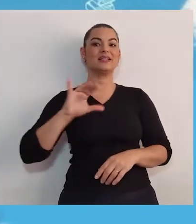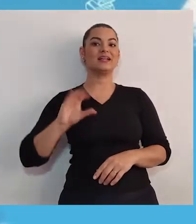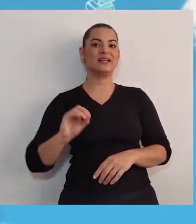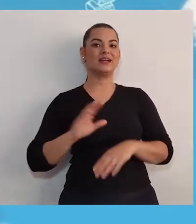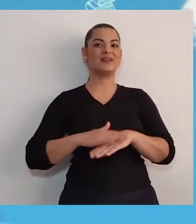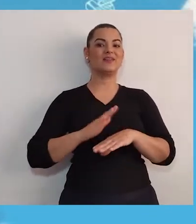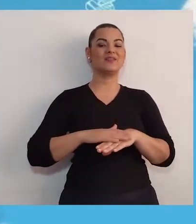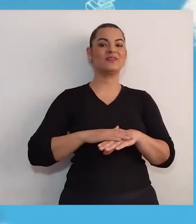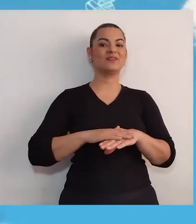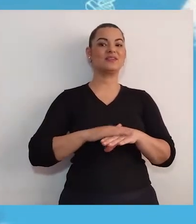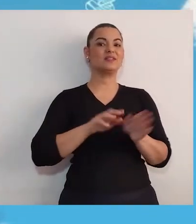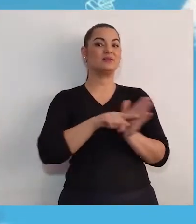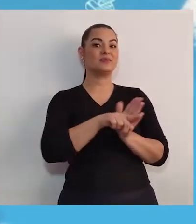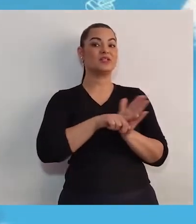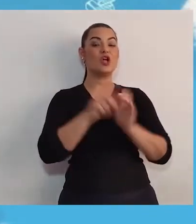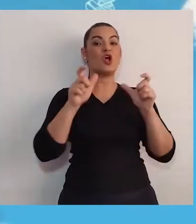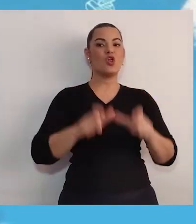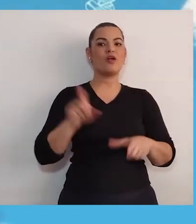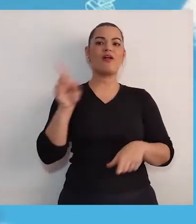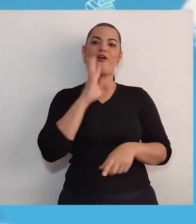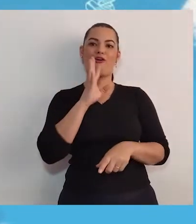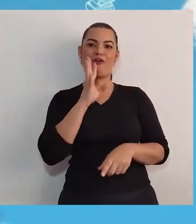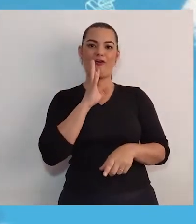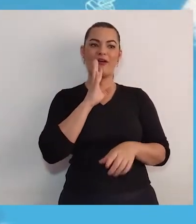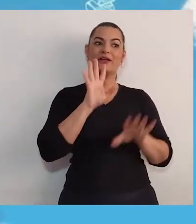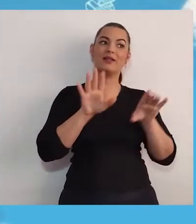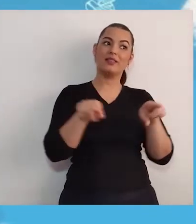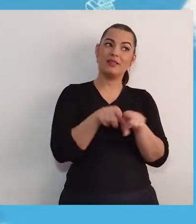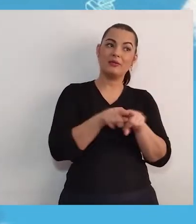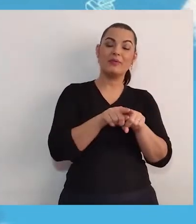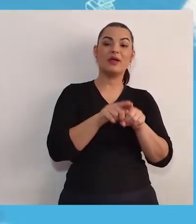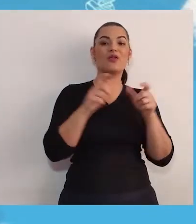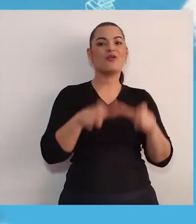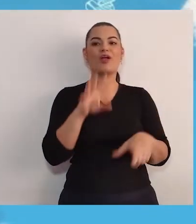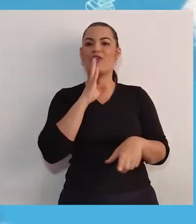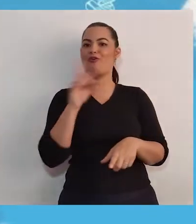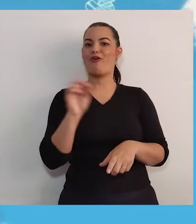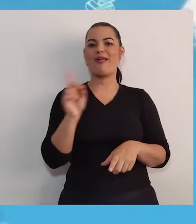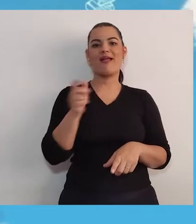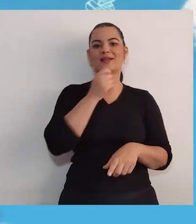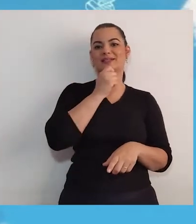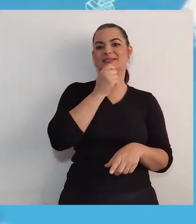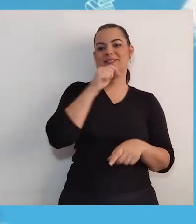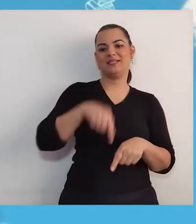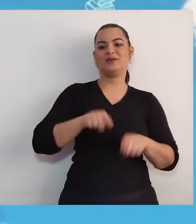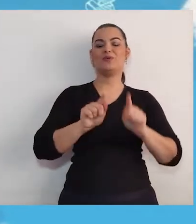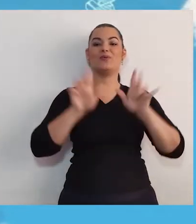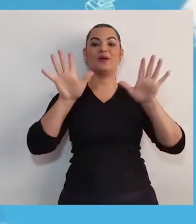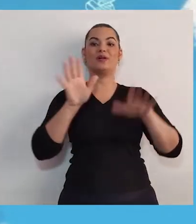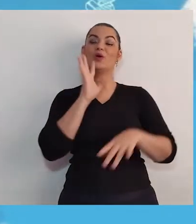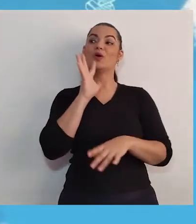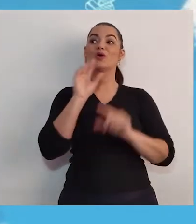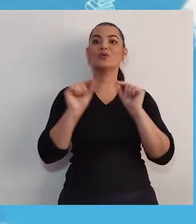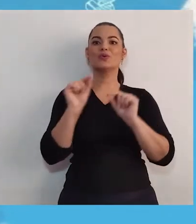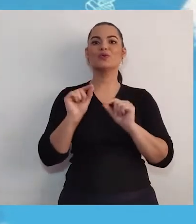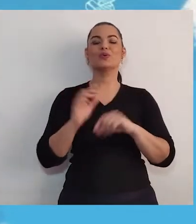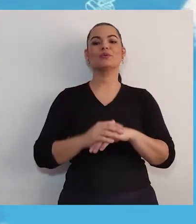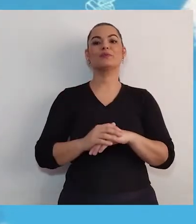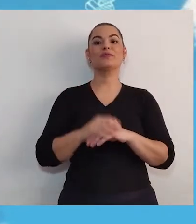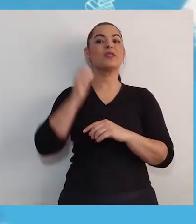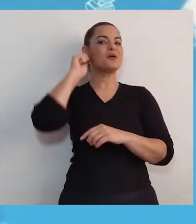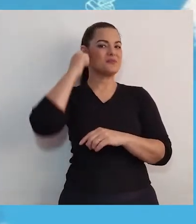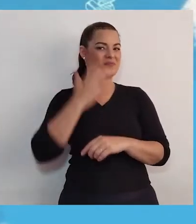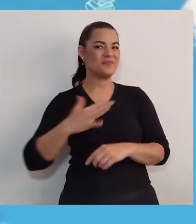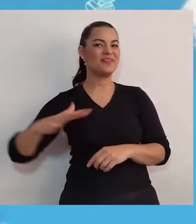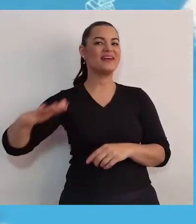uma pesquisa dos lugares que ele conhece e que ele não conhece ainda em Guarulhos. Ele conhece o Parque